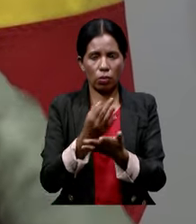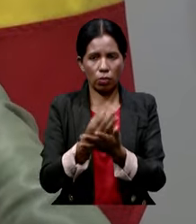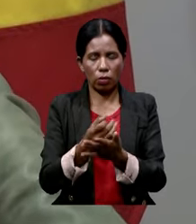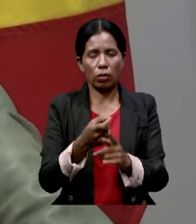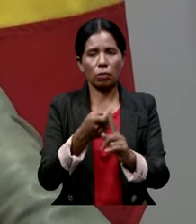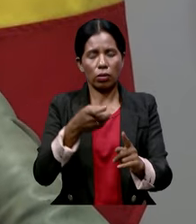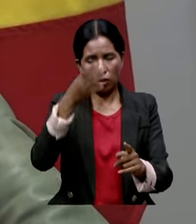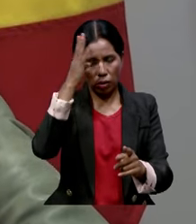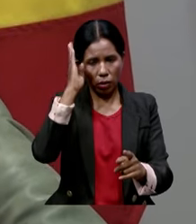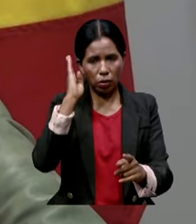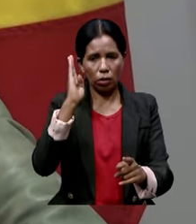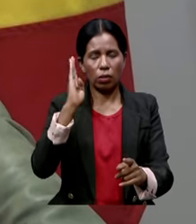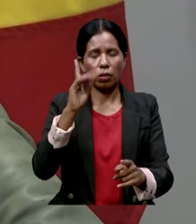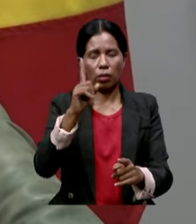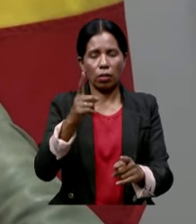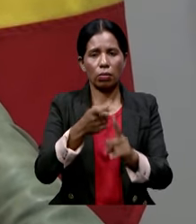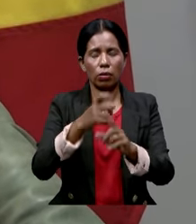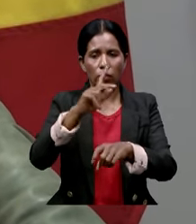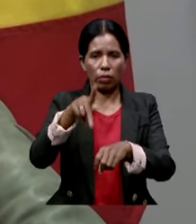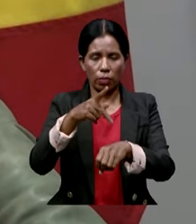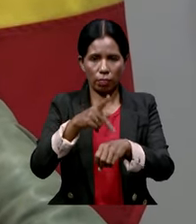ida, filipino, que ia à prisão. Né?